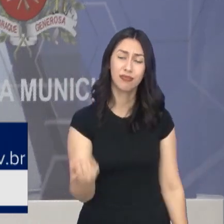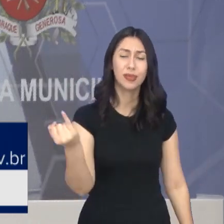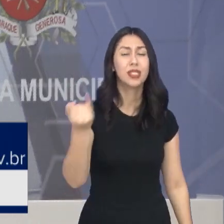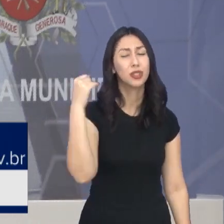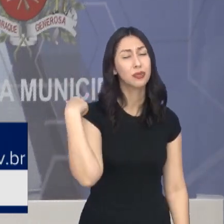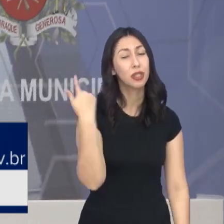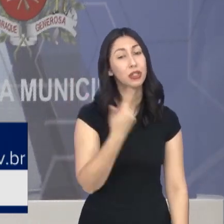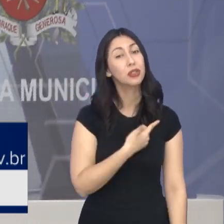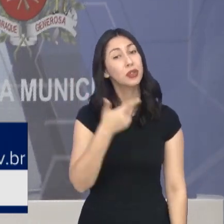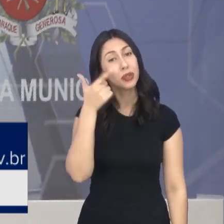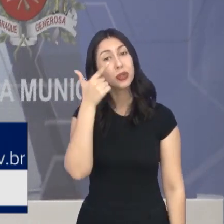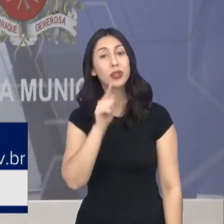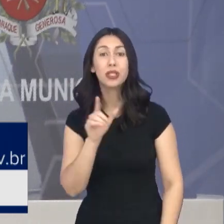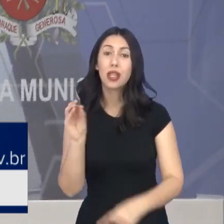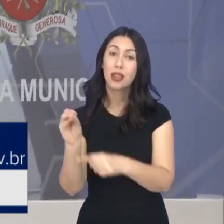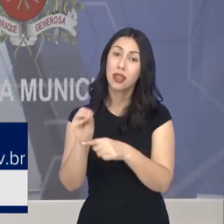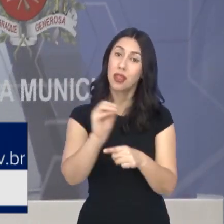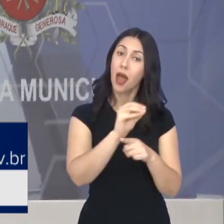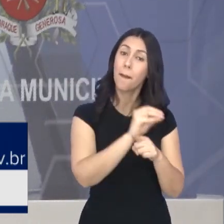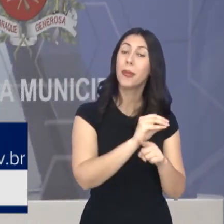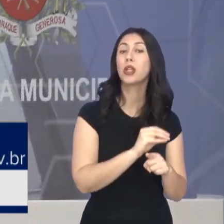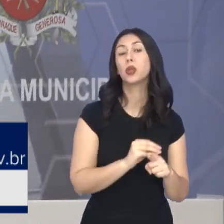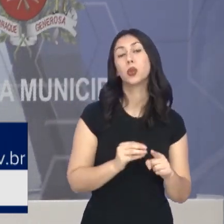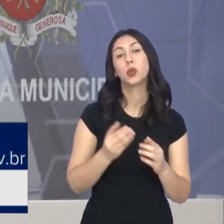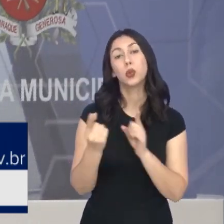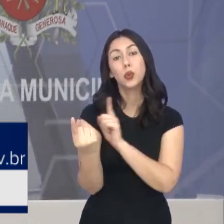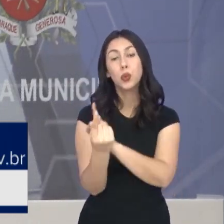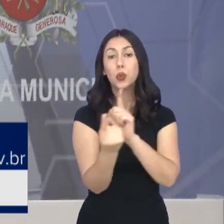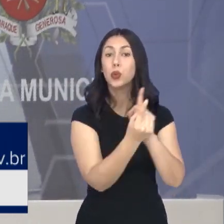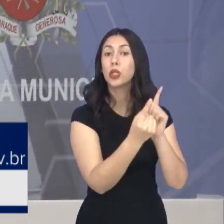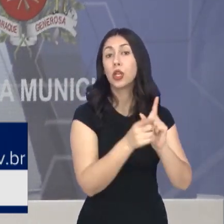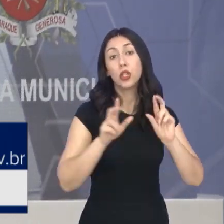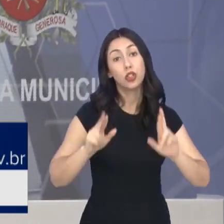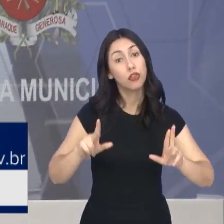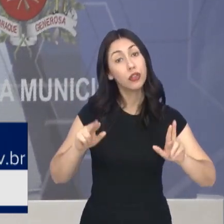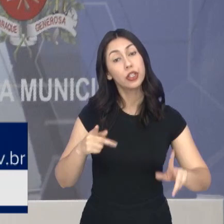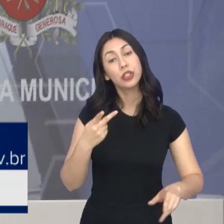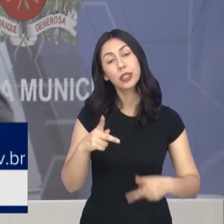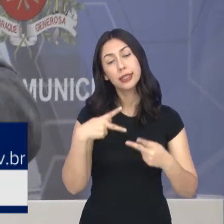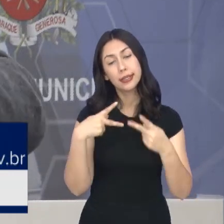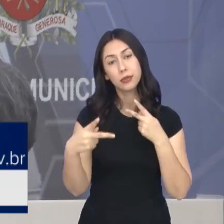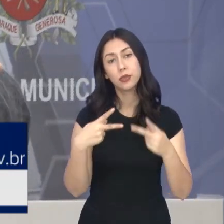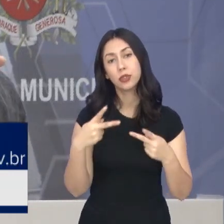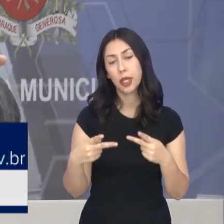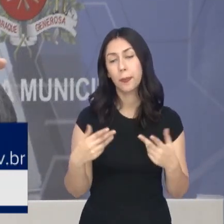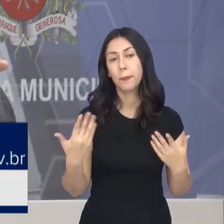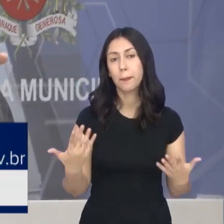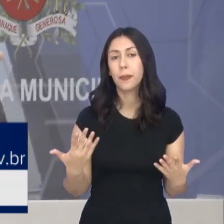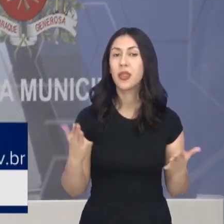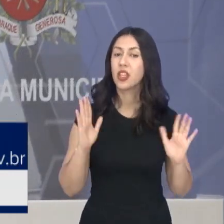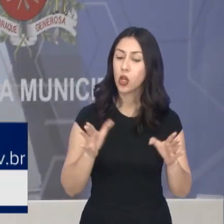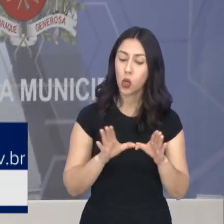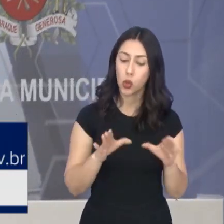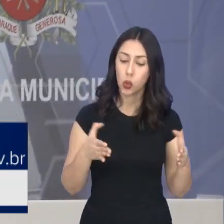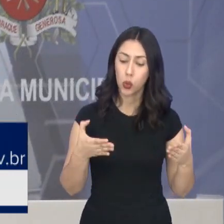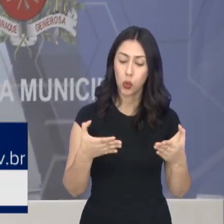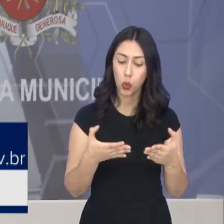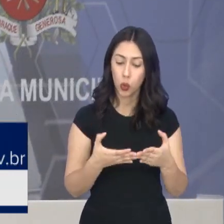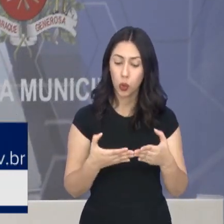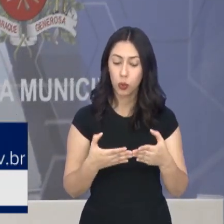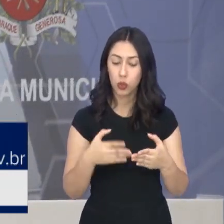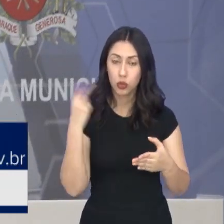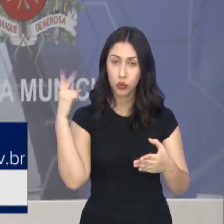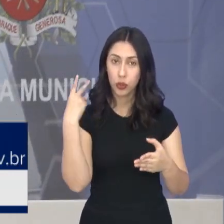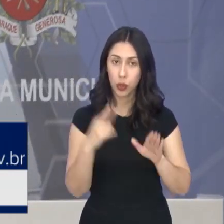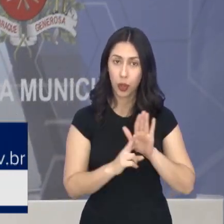gente pudesse ver tratamentos diferenciados em São José dos Campos. São José dos Campos, depois de todo esse tempo da frente parlamentar em defesa da pessoa com